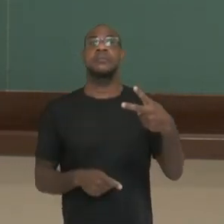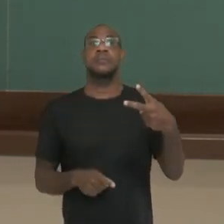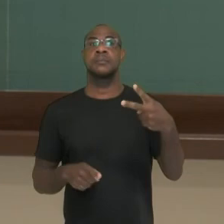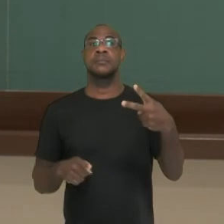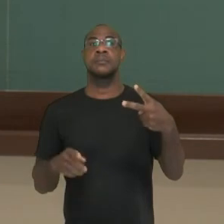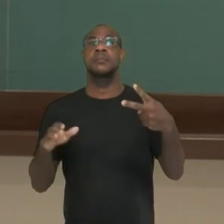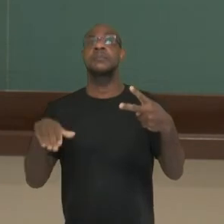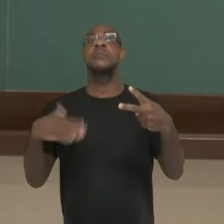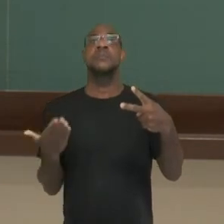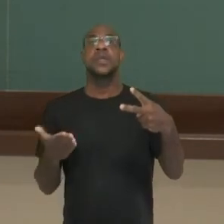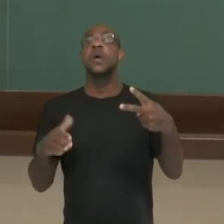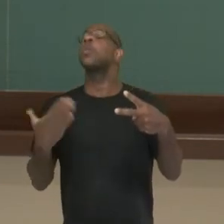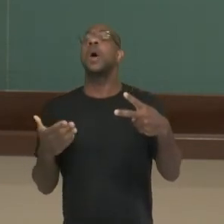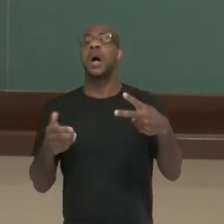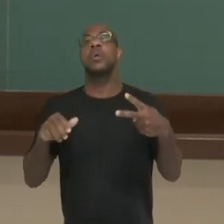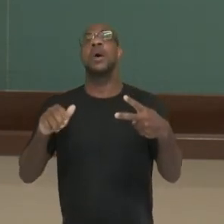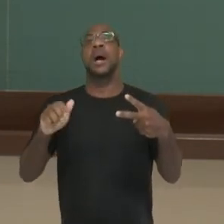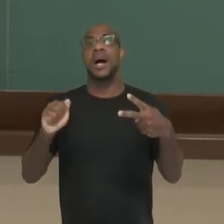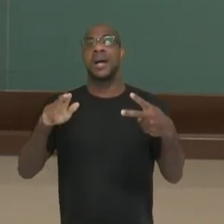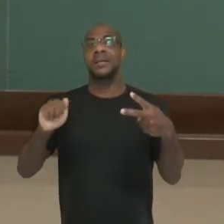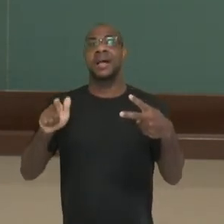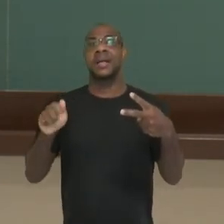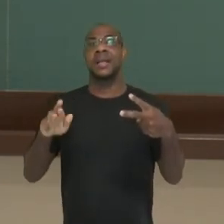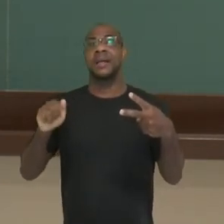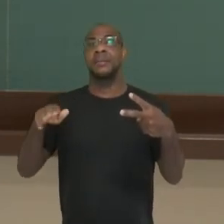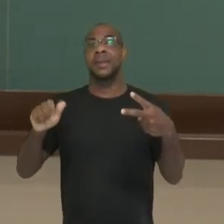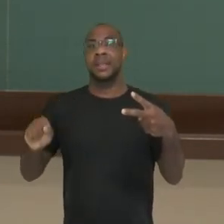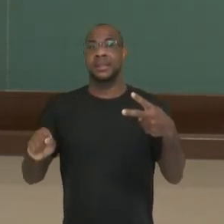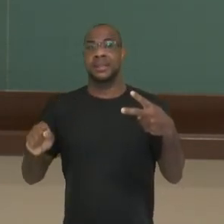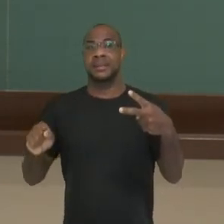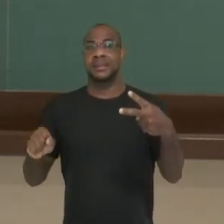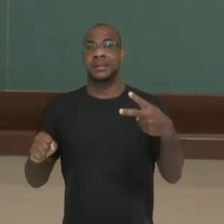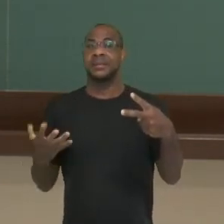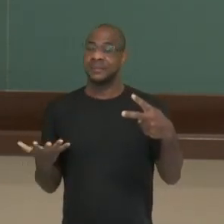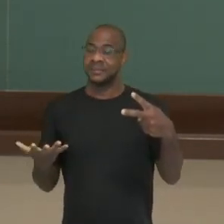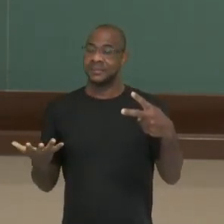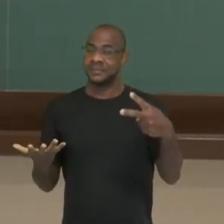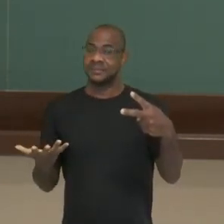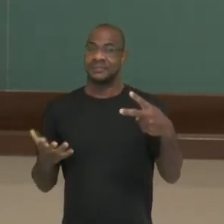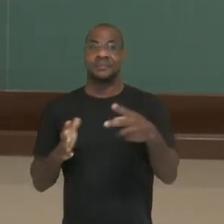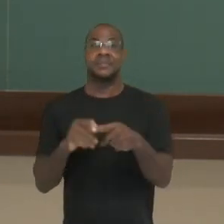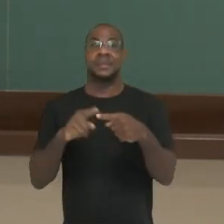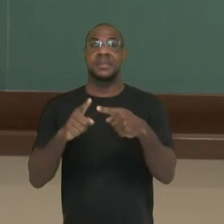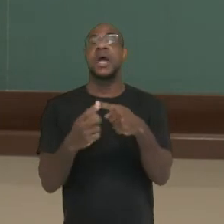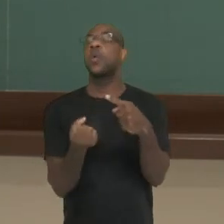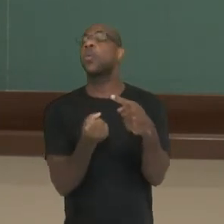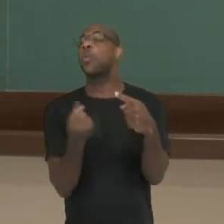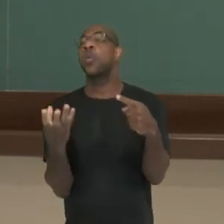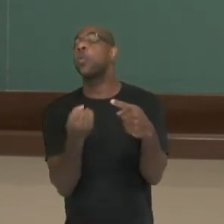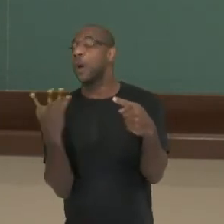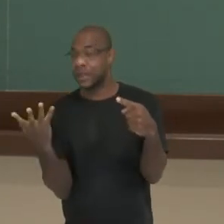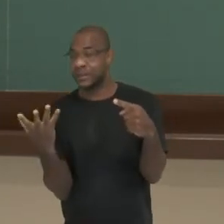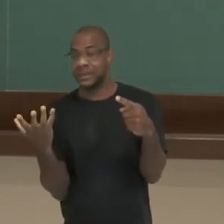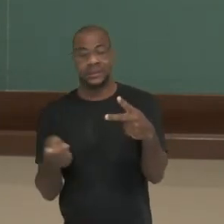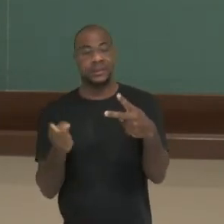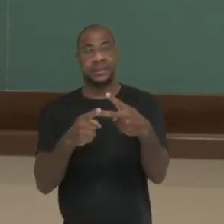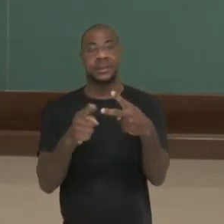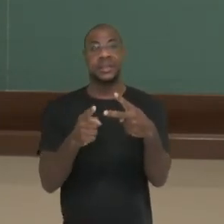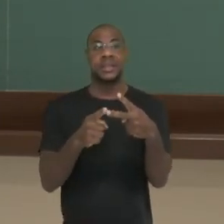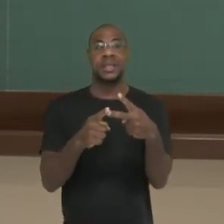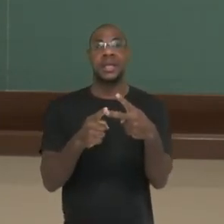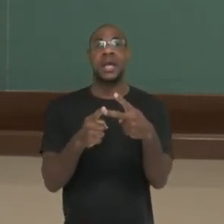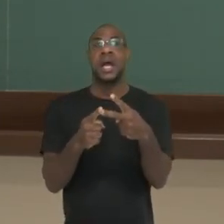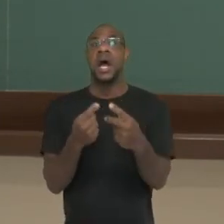B, quais são os anagramas? Então observe que eu tenho letras repetidas, tanto